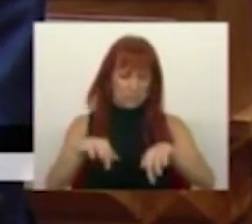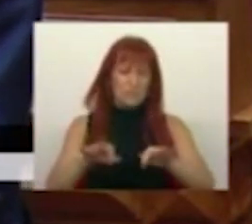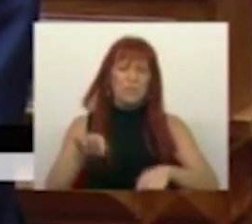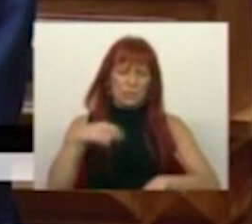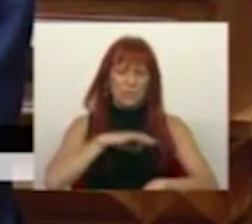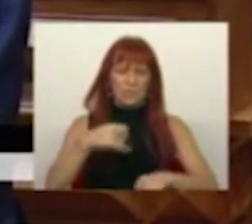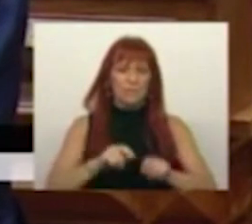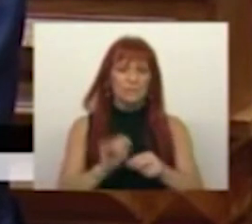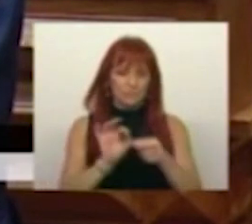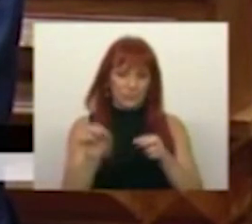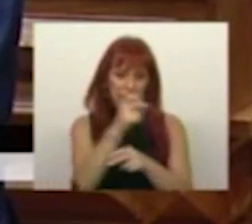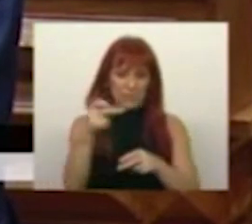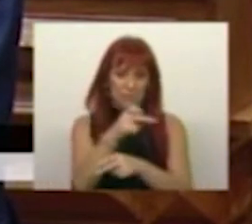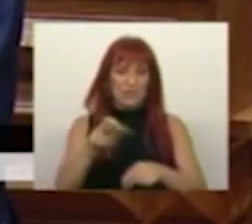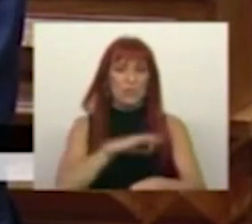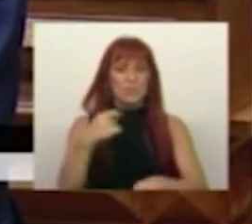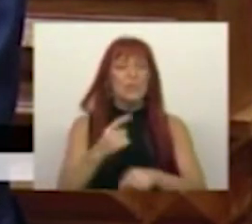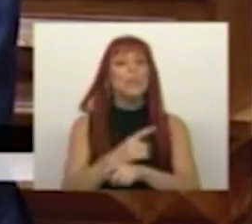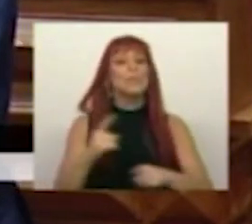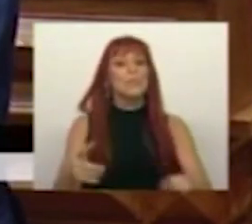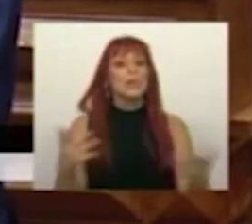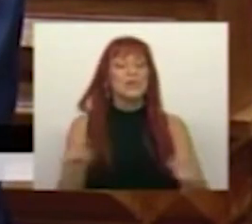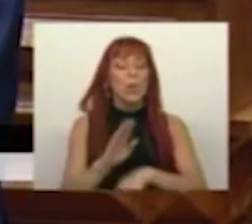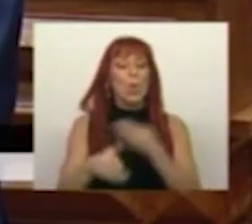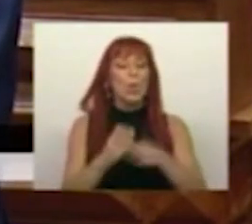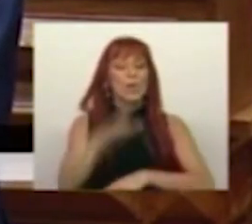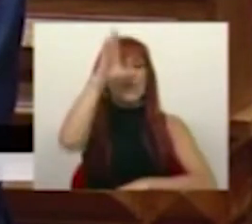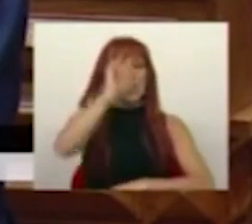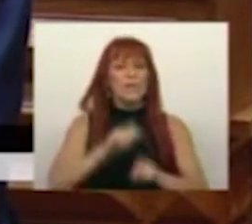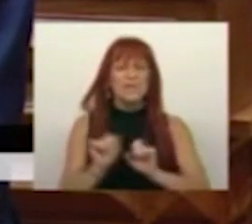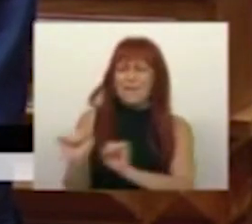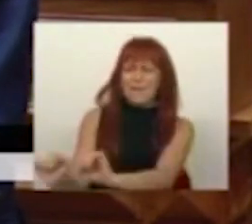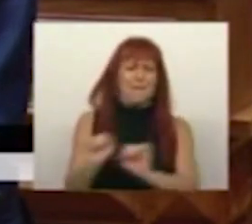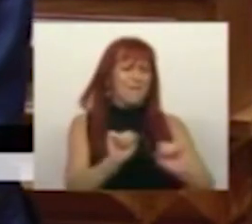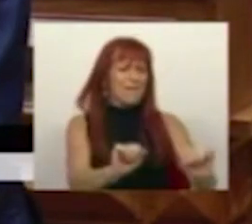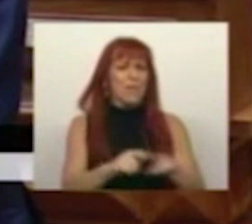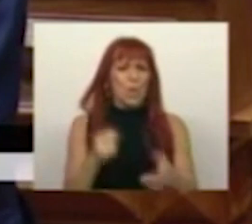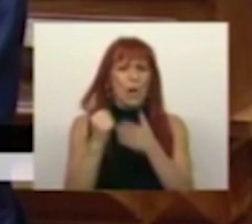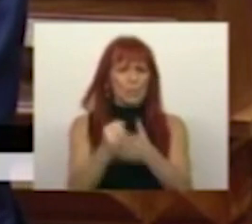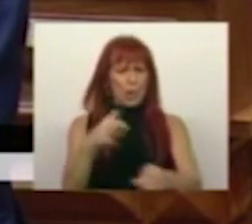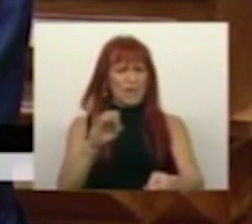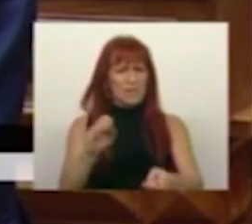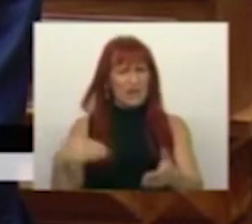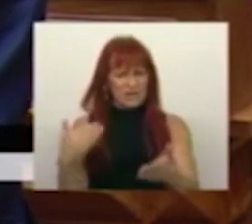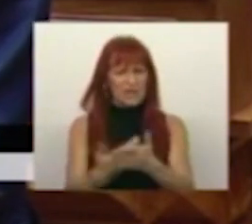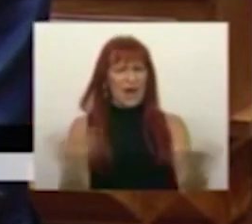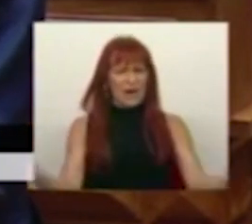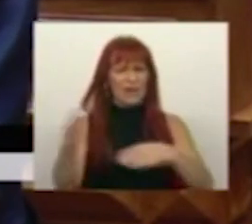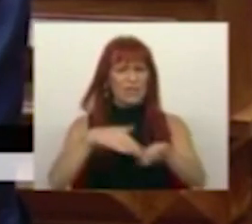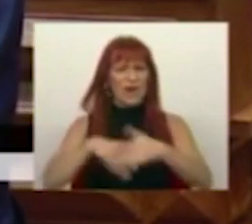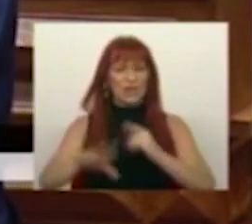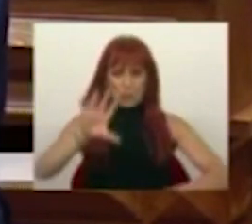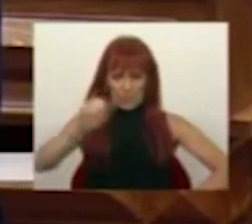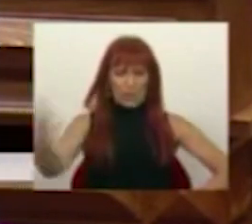Estou a concluir 2 linhas, Sr. Presidente. Porque continua o Governo a recusar o apoio do PCP para fazer